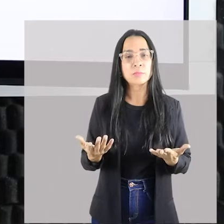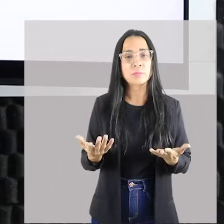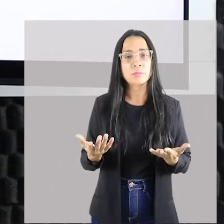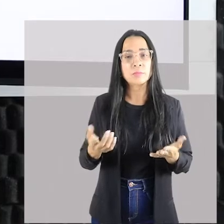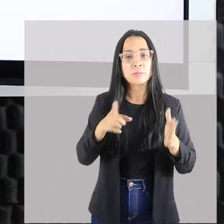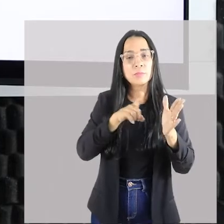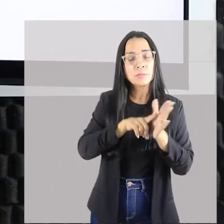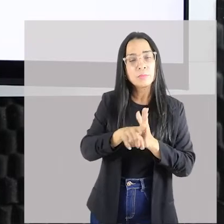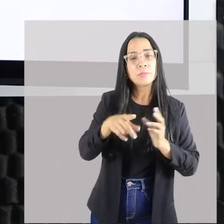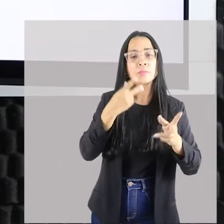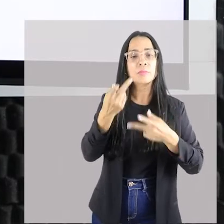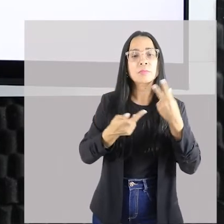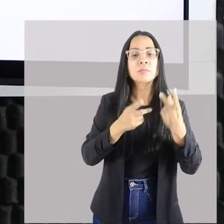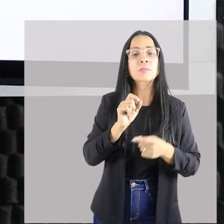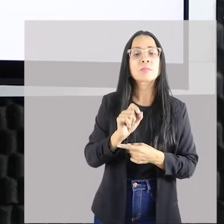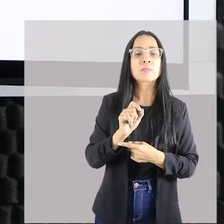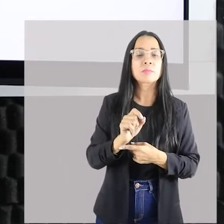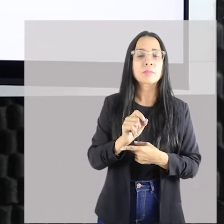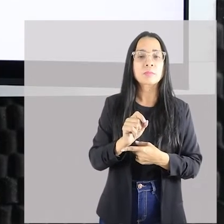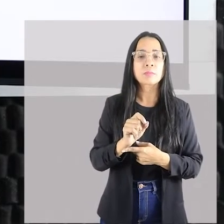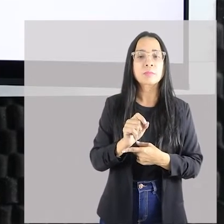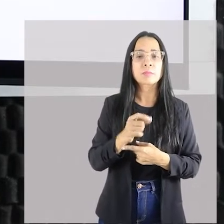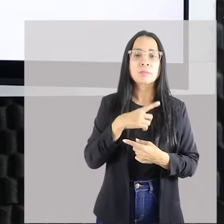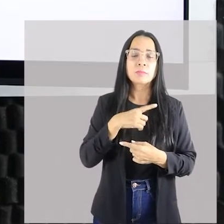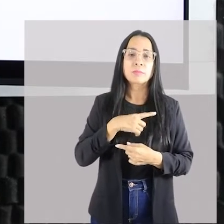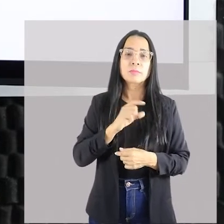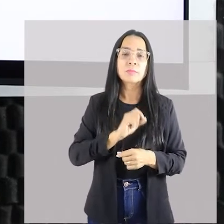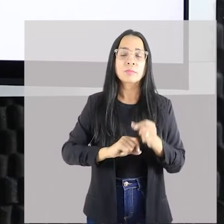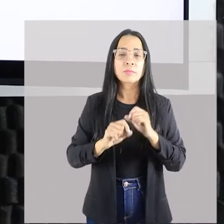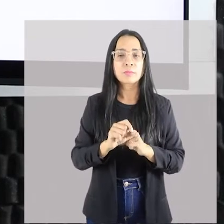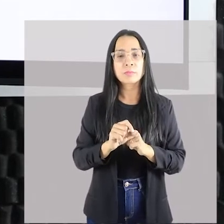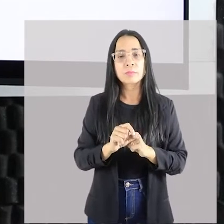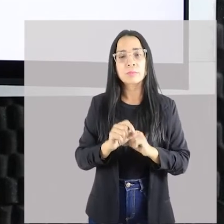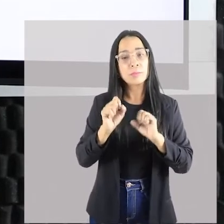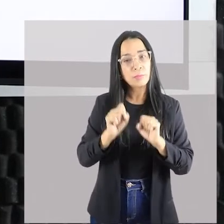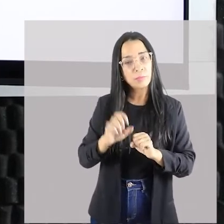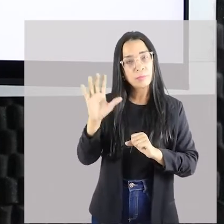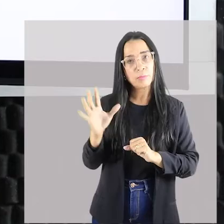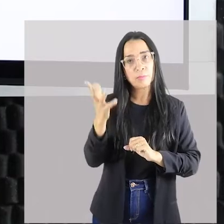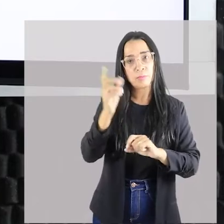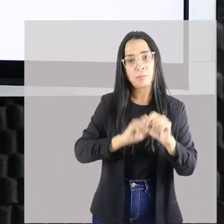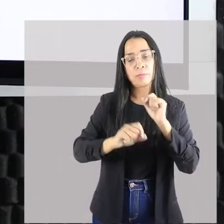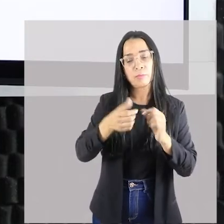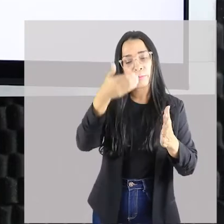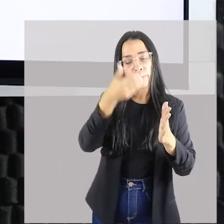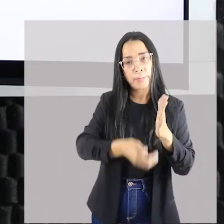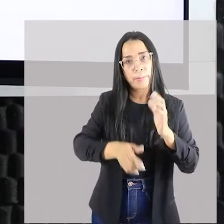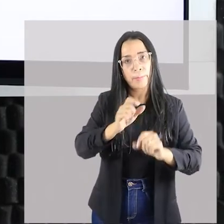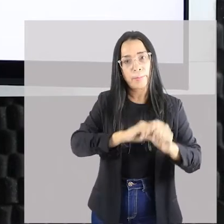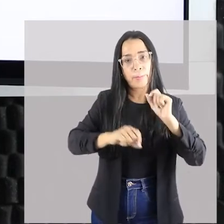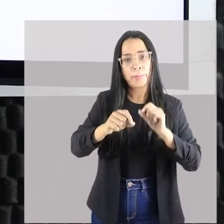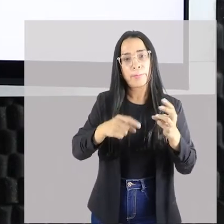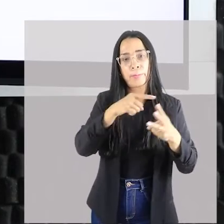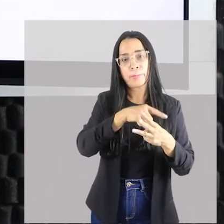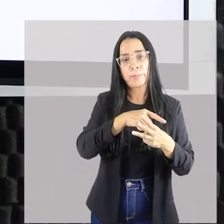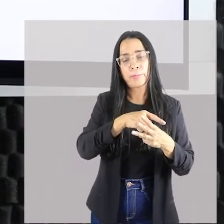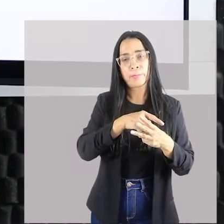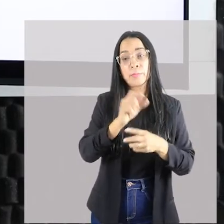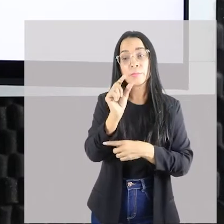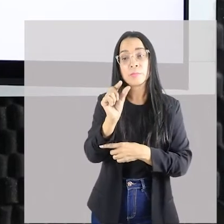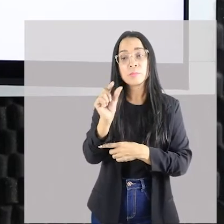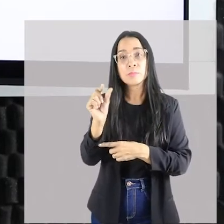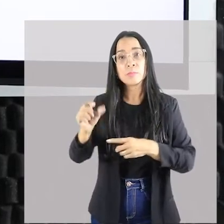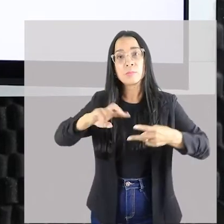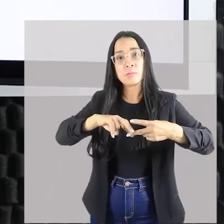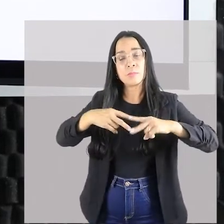na questão, ele falou para você que a gente tem, né, podem ocasionar a perda de trechos do